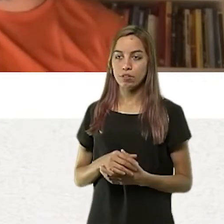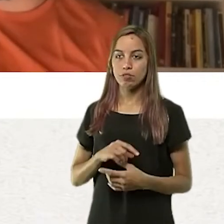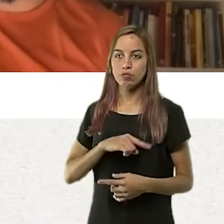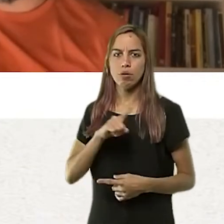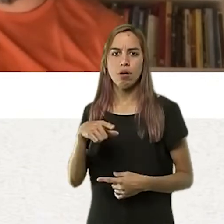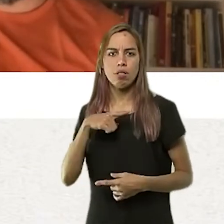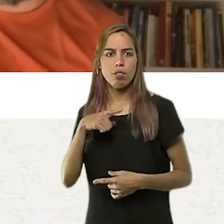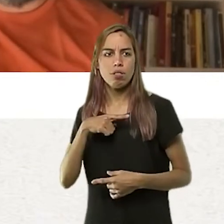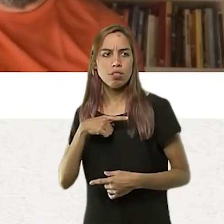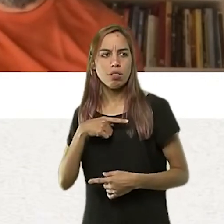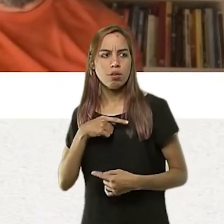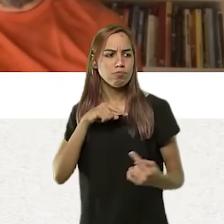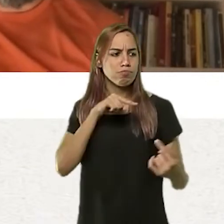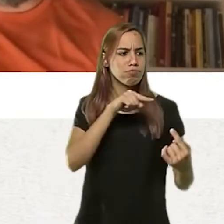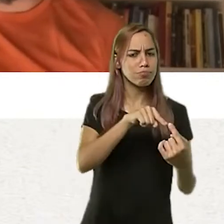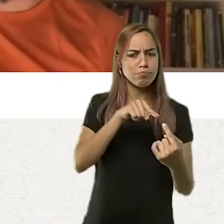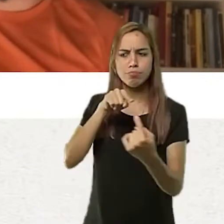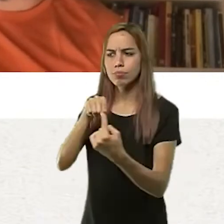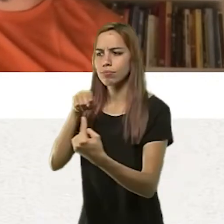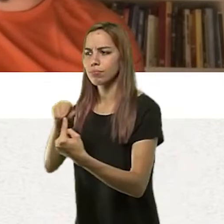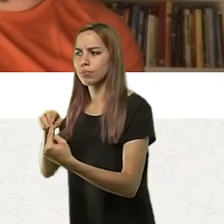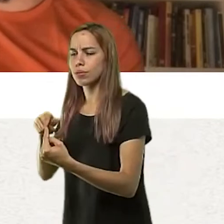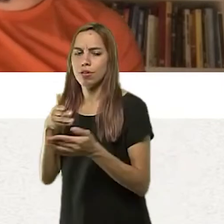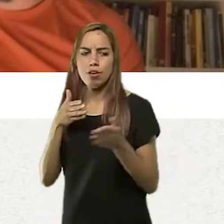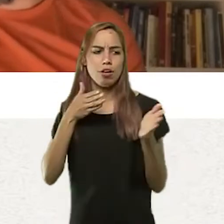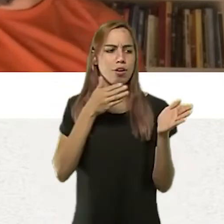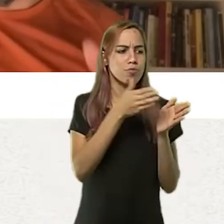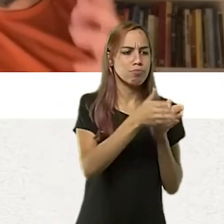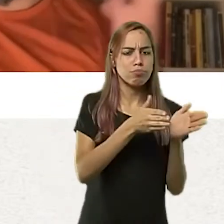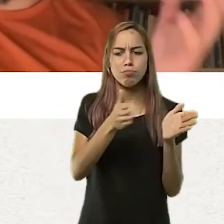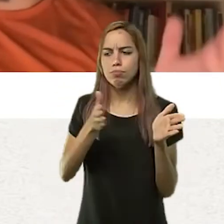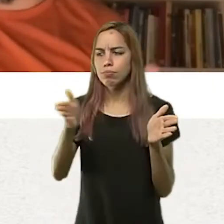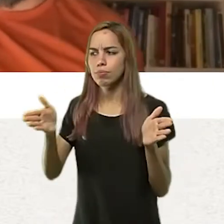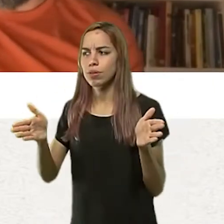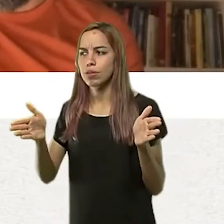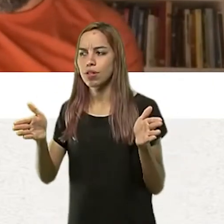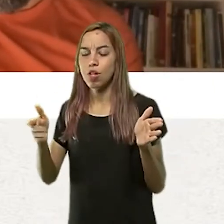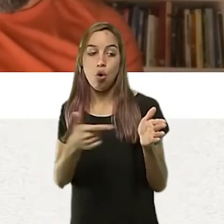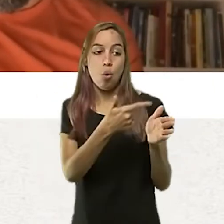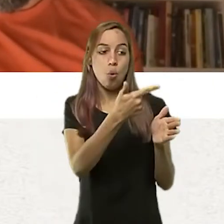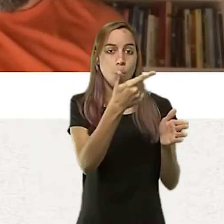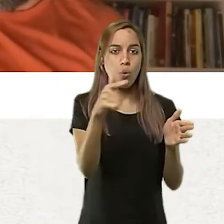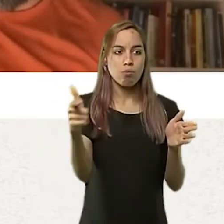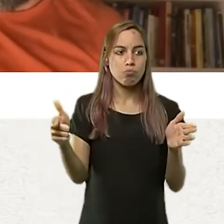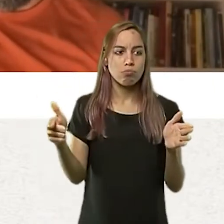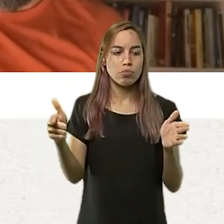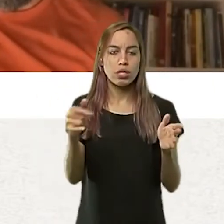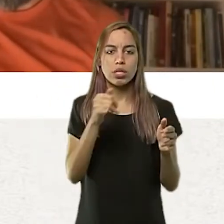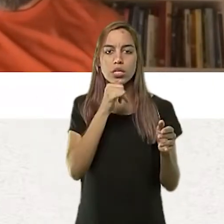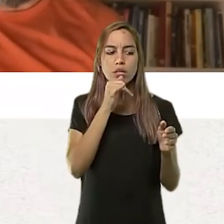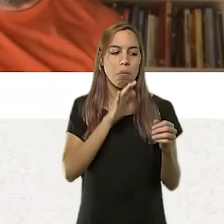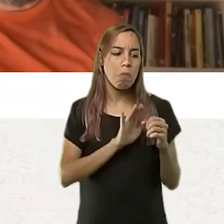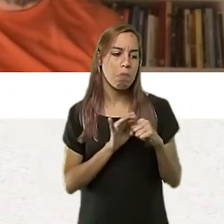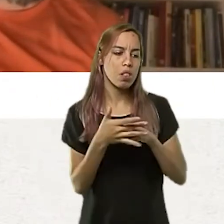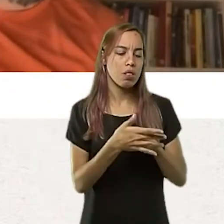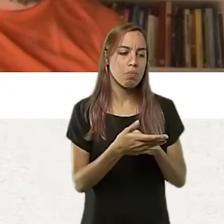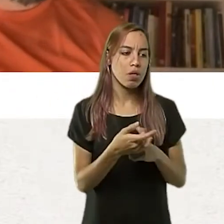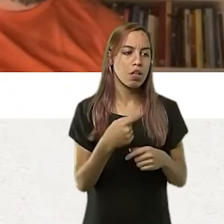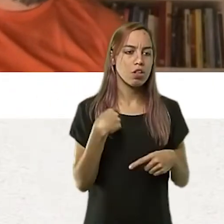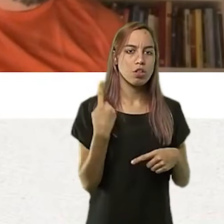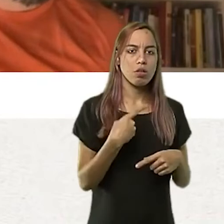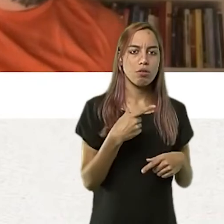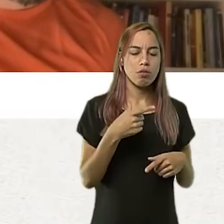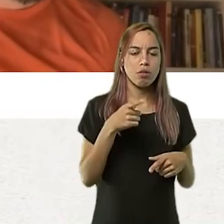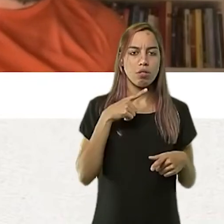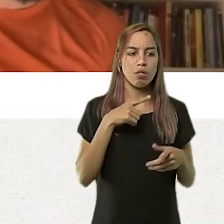poderiam surgir de uma pandemia com outros contornos, e avaliando que